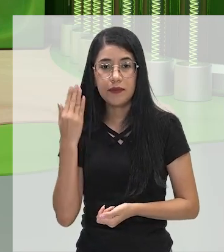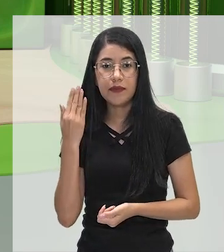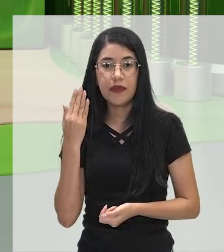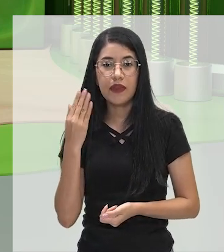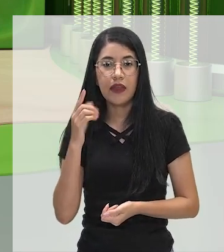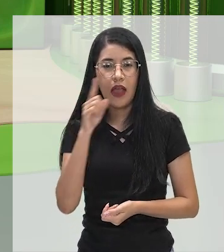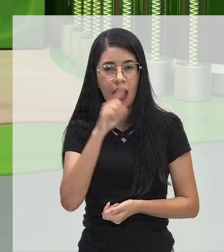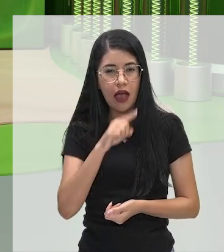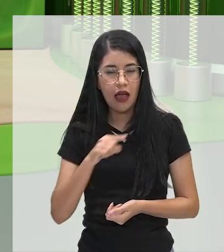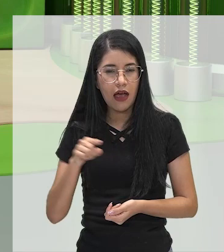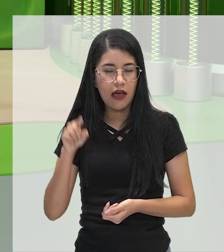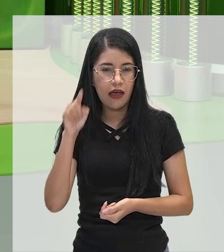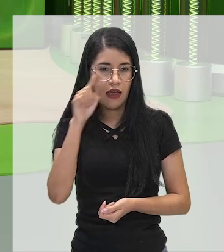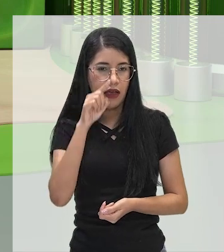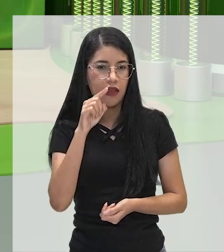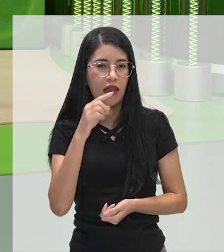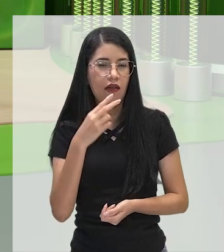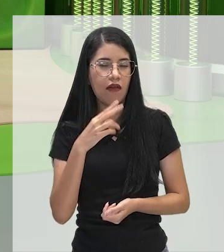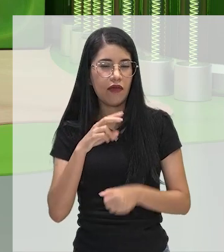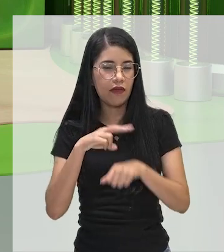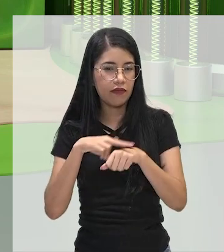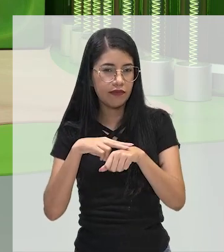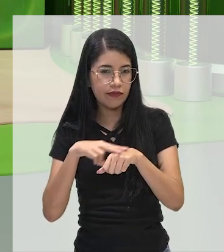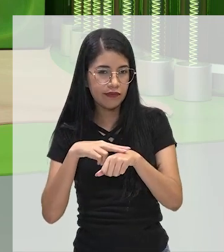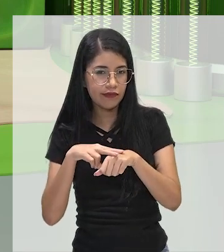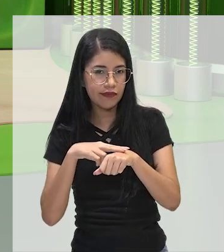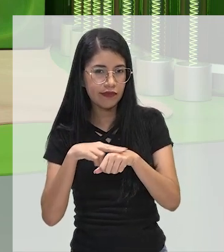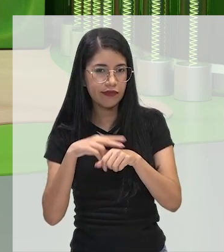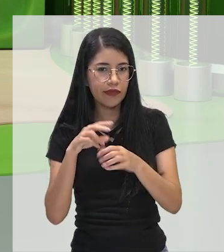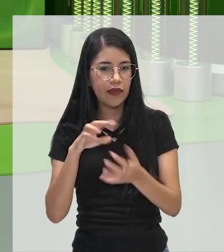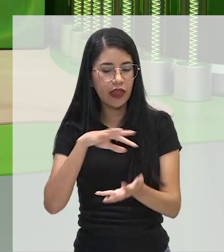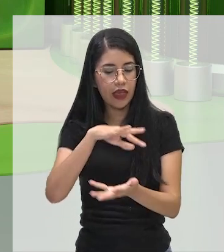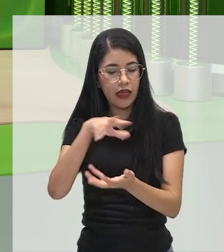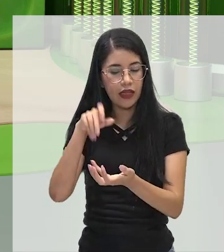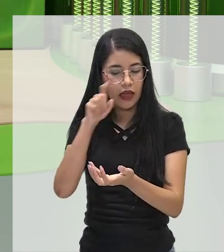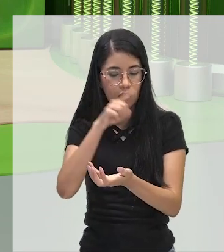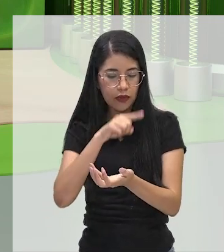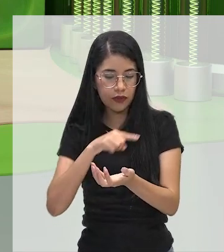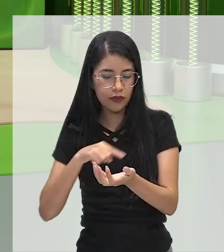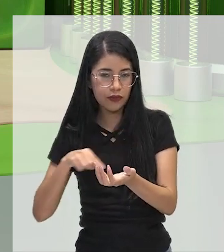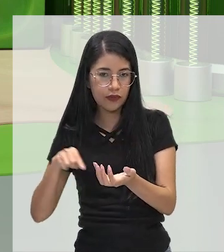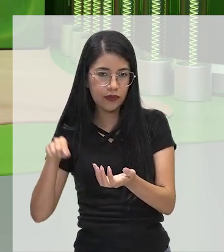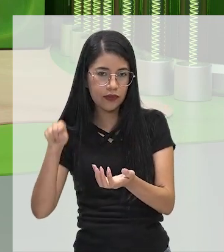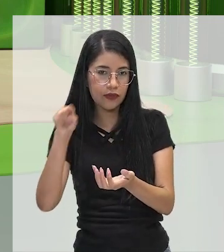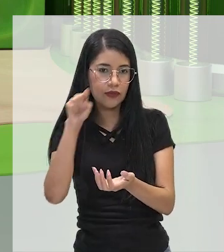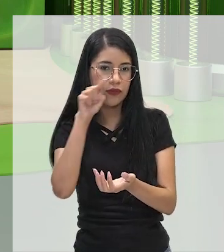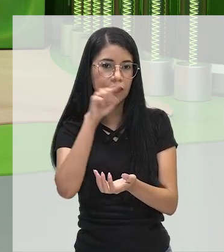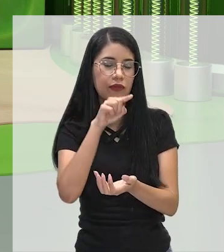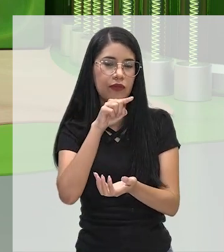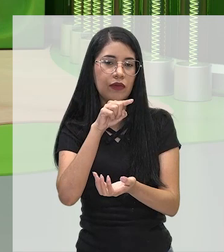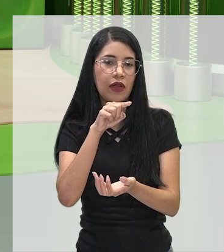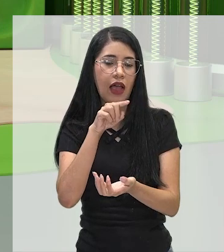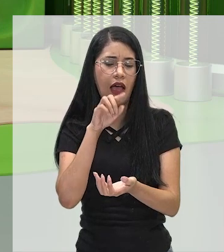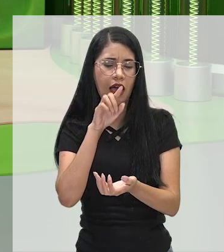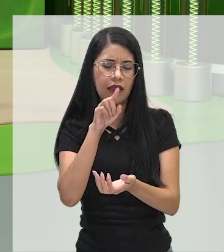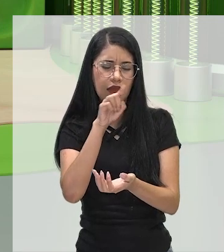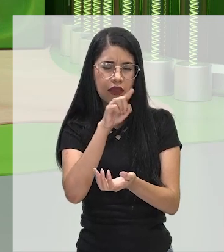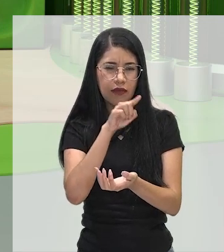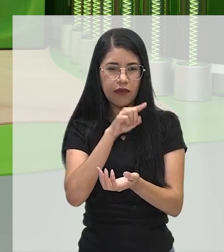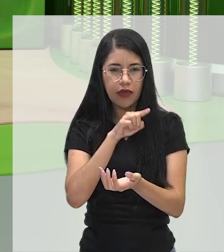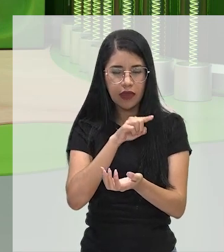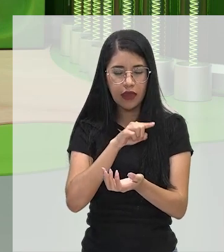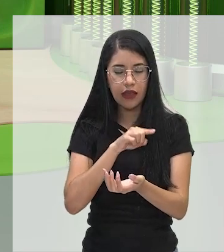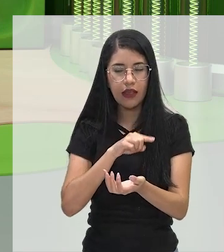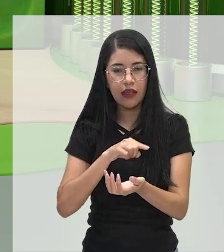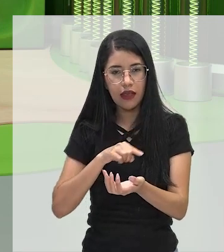linha verde, o seu ciclo lunar, a sua órbita, né? E ela está passando ali em determinados pontos. Naquele ponto onde ela está